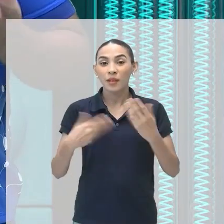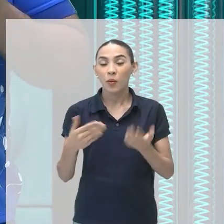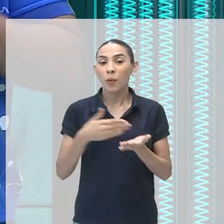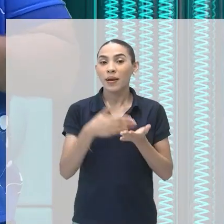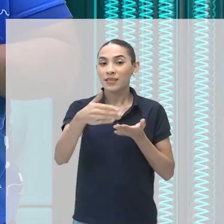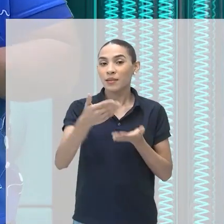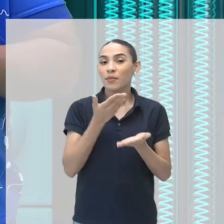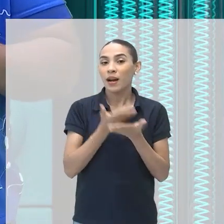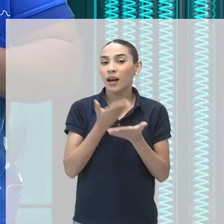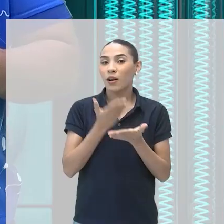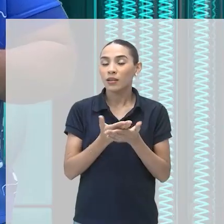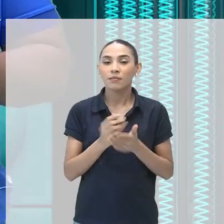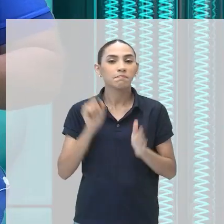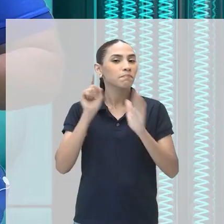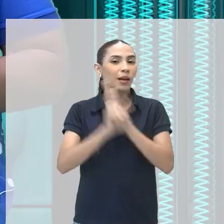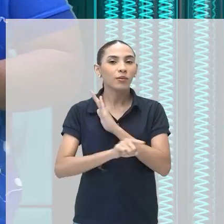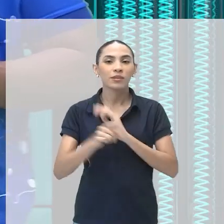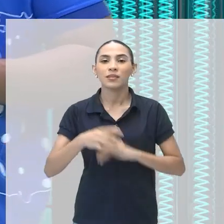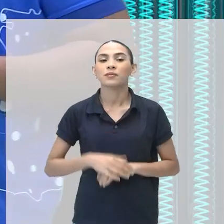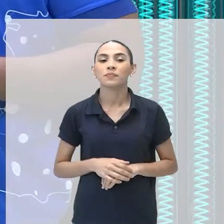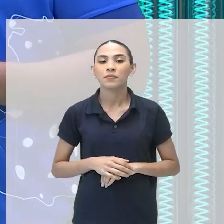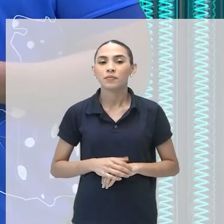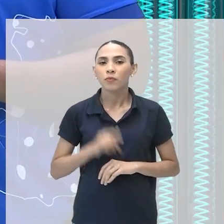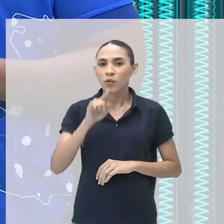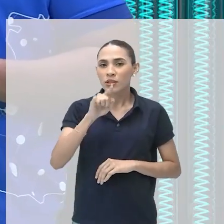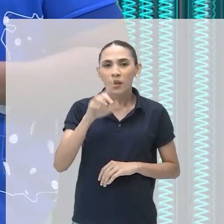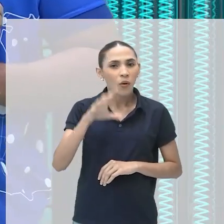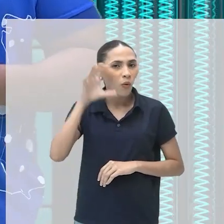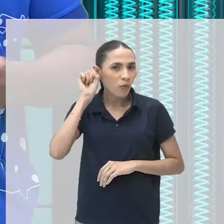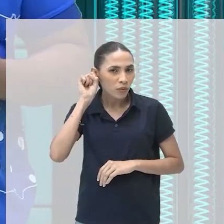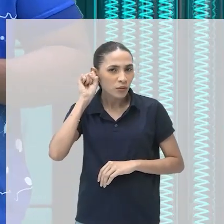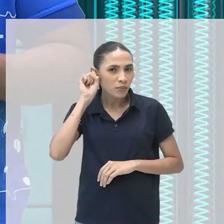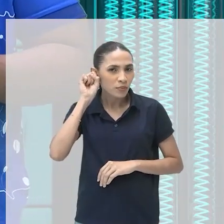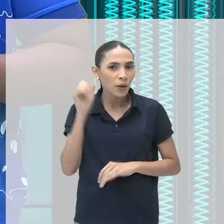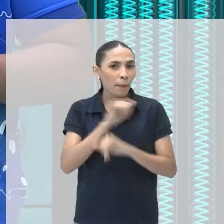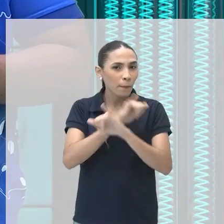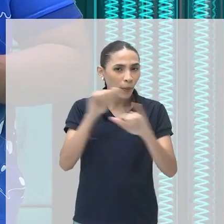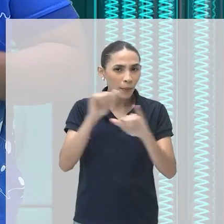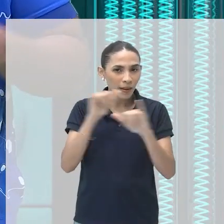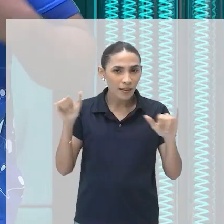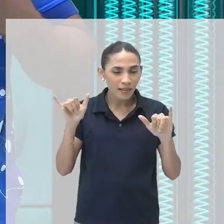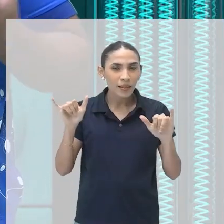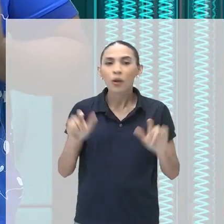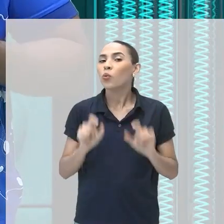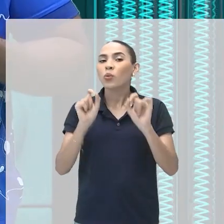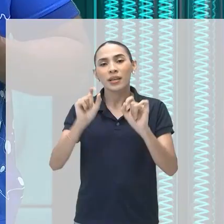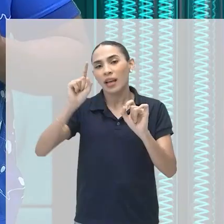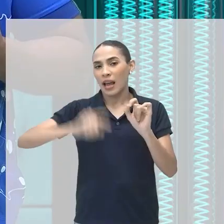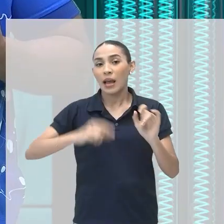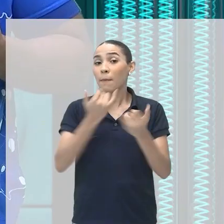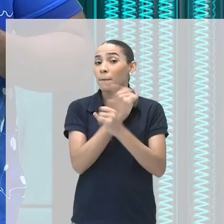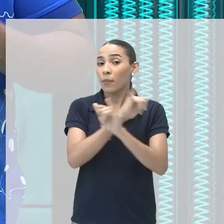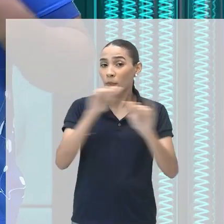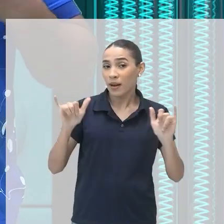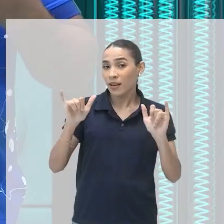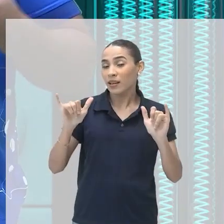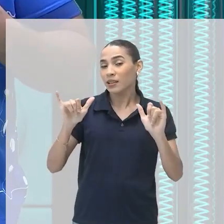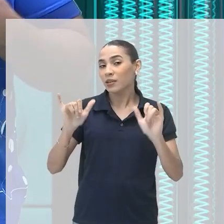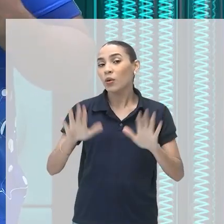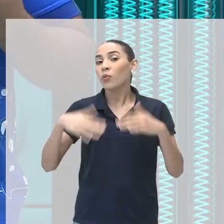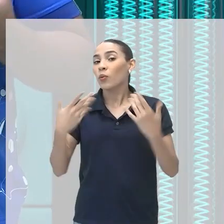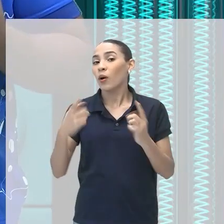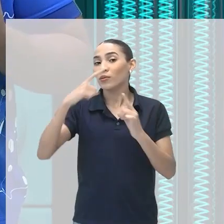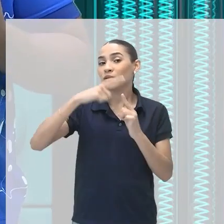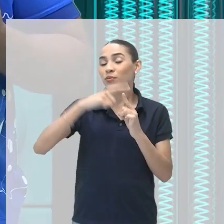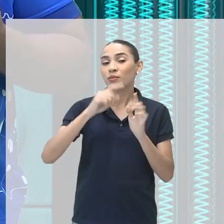Começamos a nossa aula com o questionamento. Você já ouviu falar em propaganda? O que é uma propaganda? Que tipo